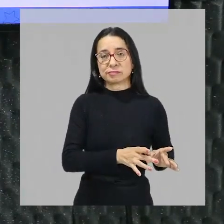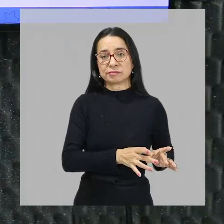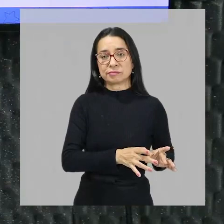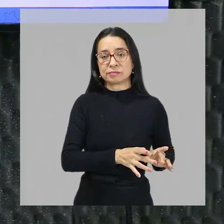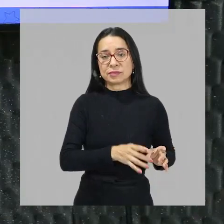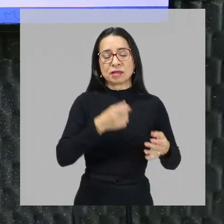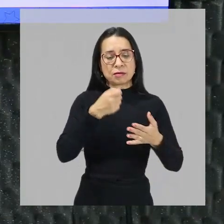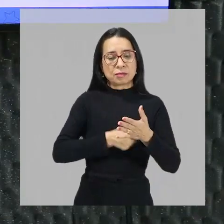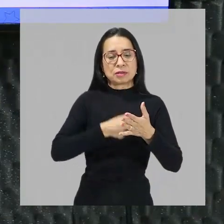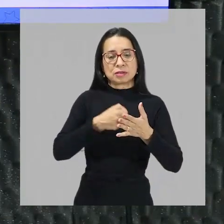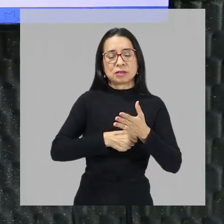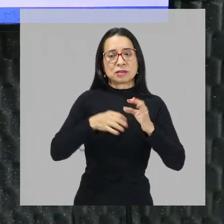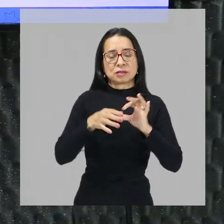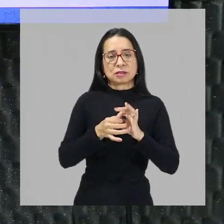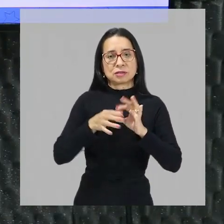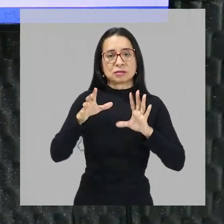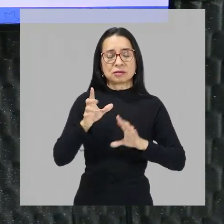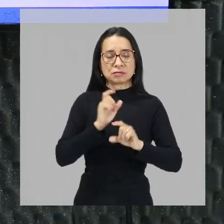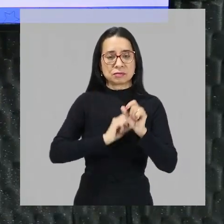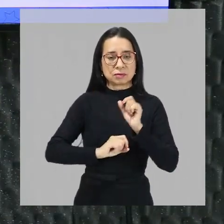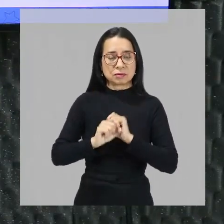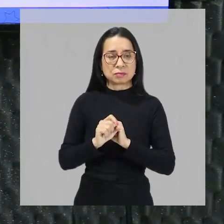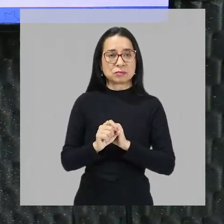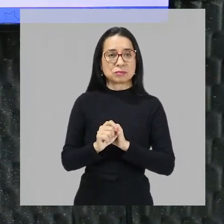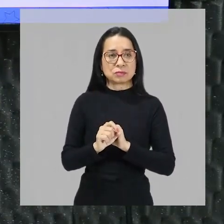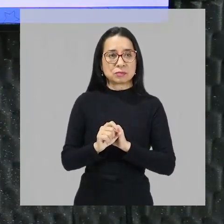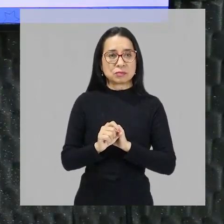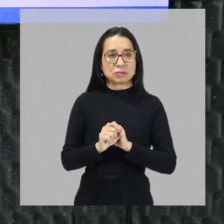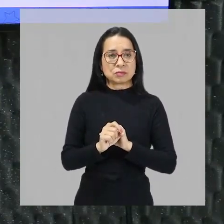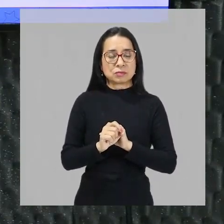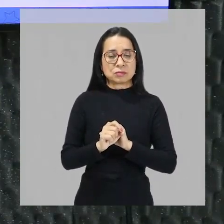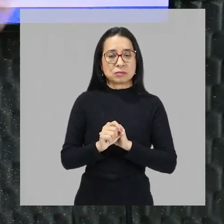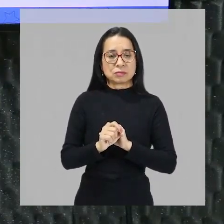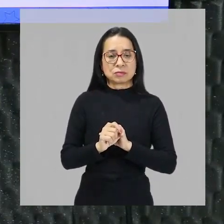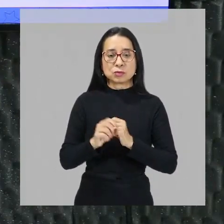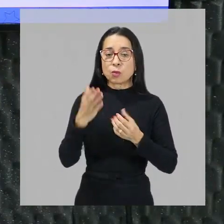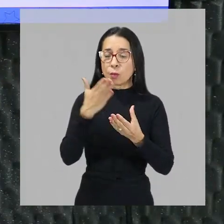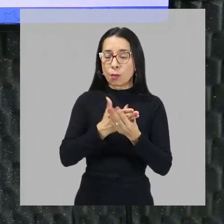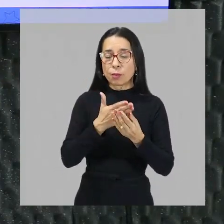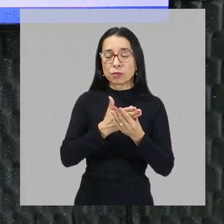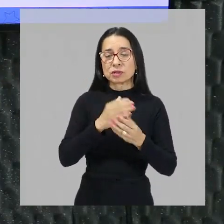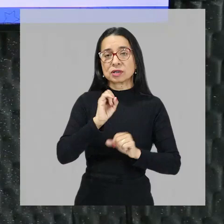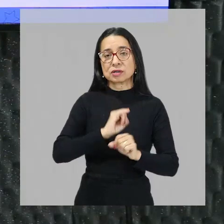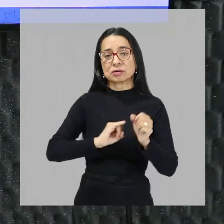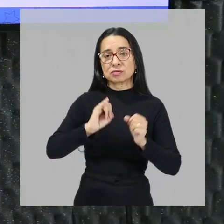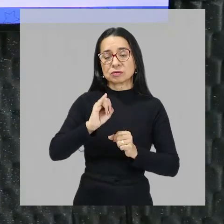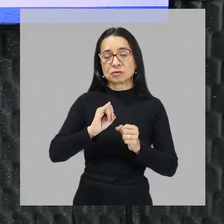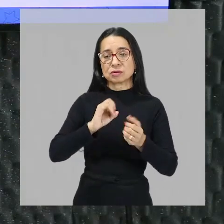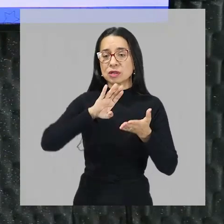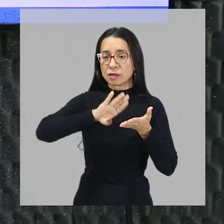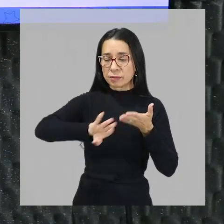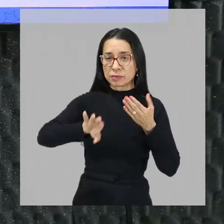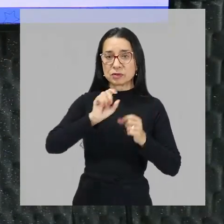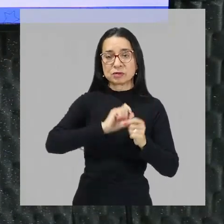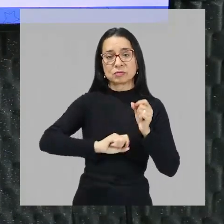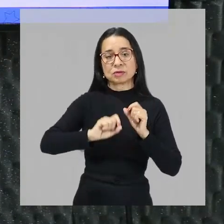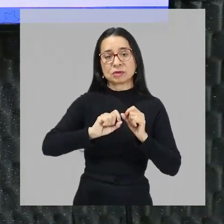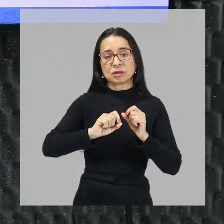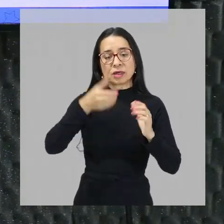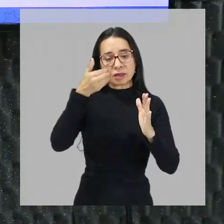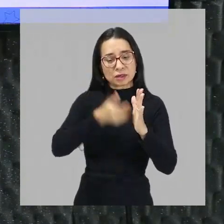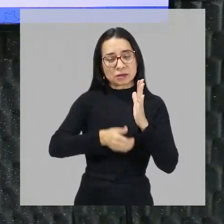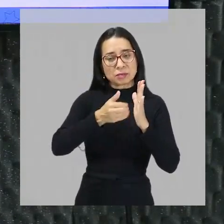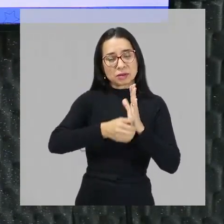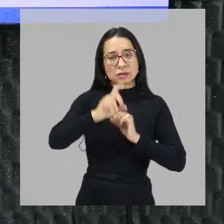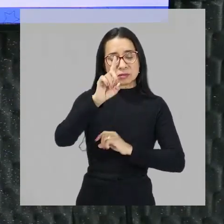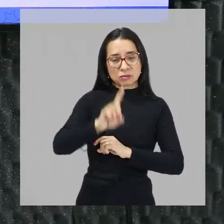até para tentar se livrar, por exemplo, de um processo de impeachment e as eventuais perdas de seus direitos